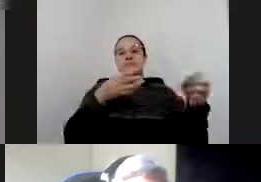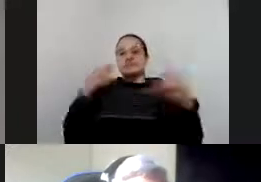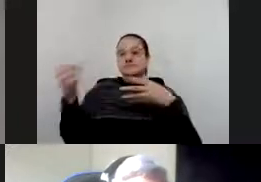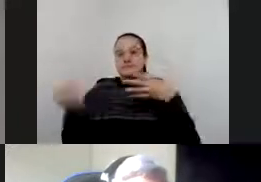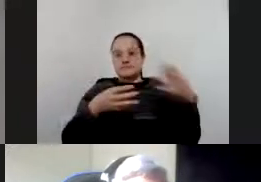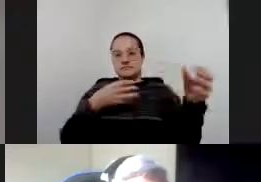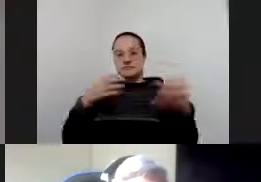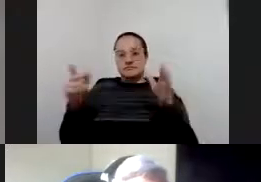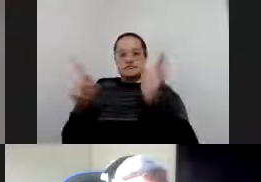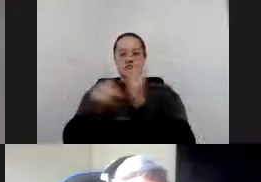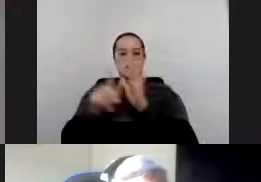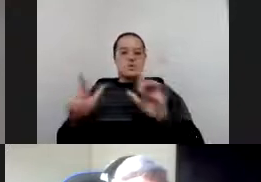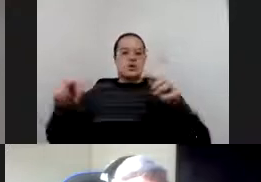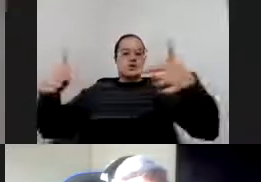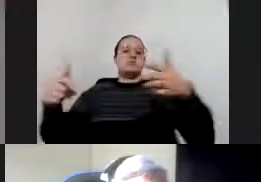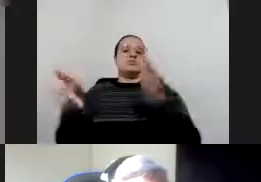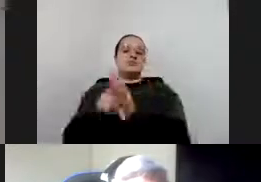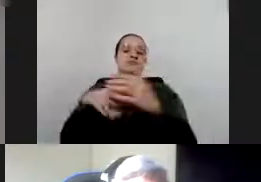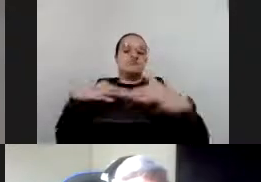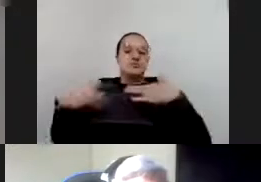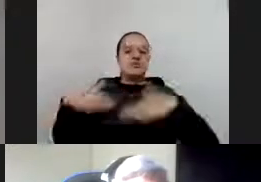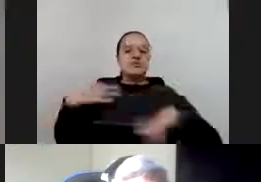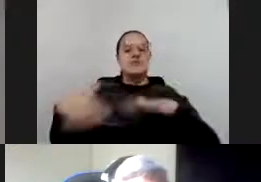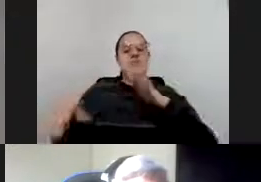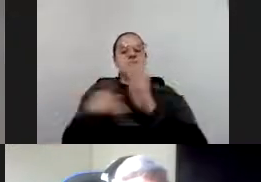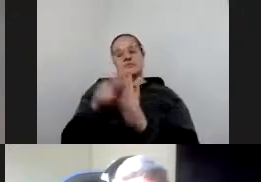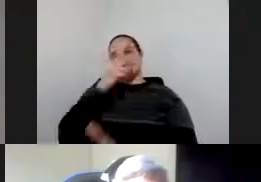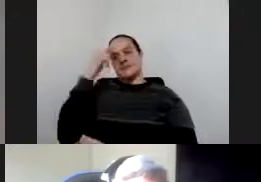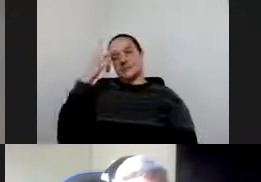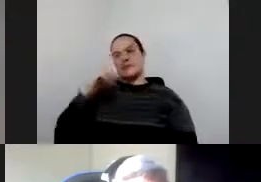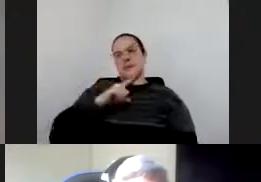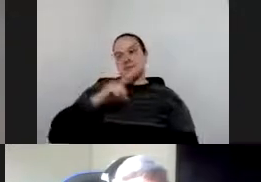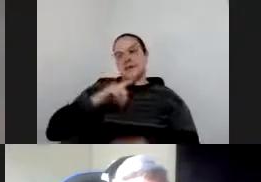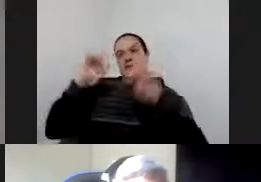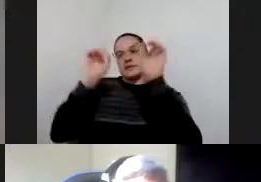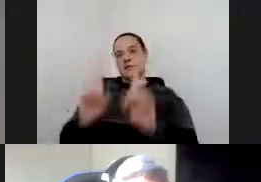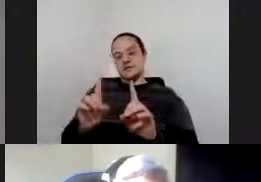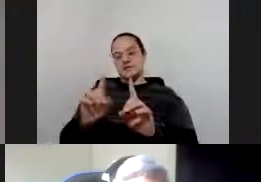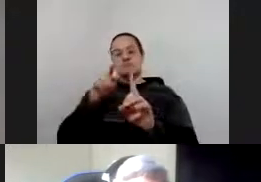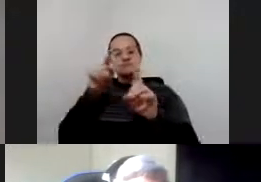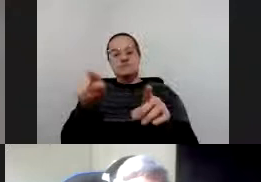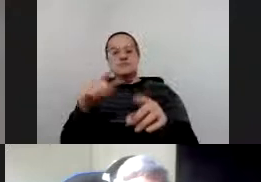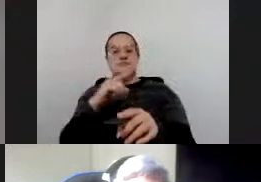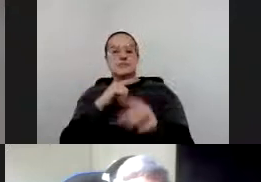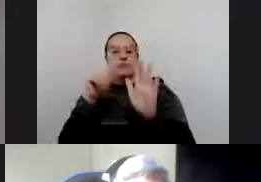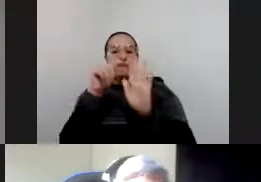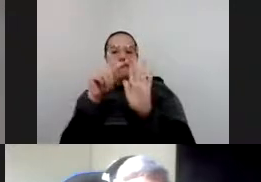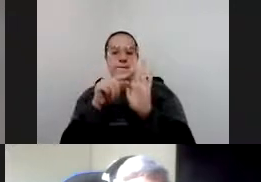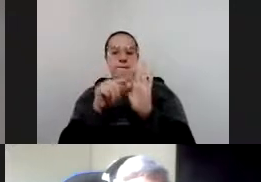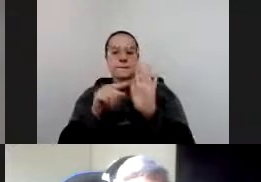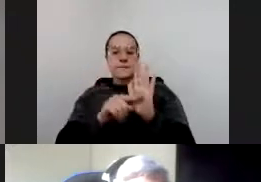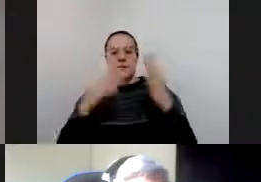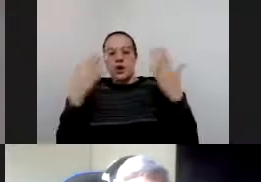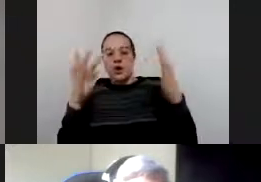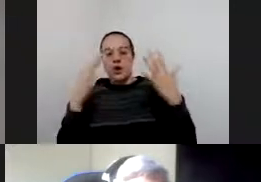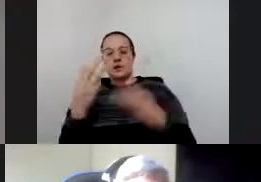à luta, ao movimento das pessoas com deficiência. A própria programação da celebração dos 30